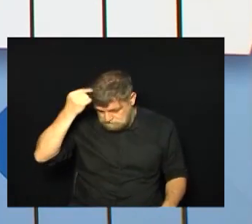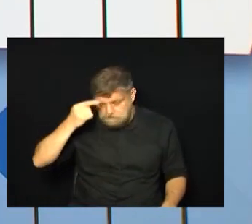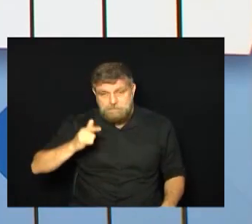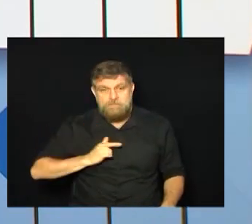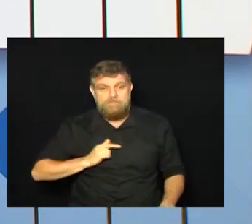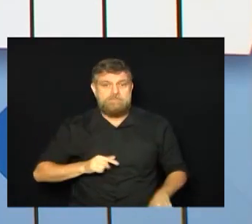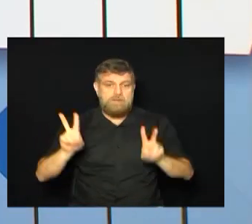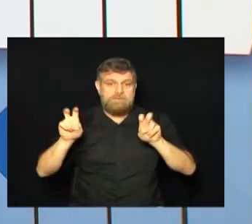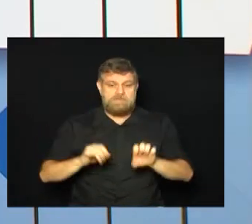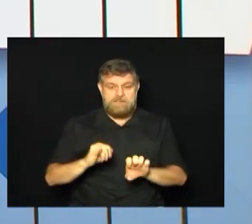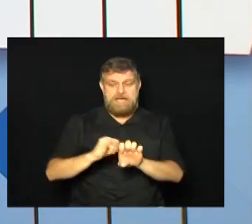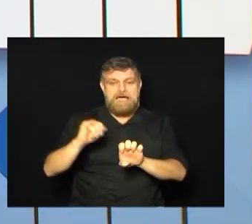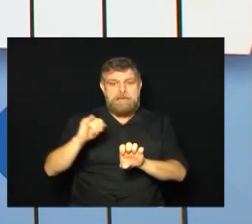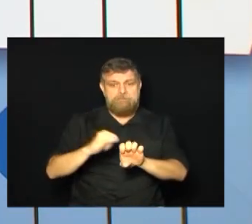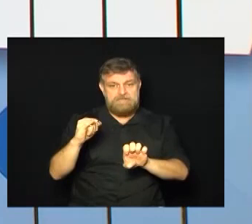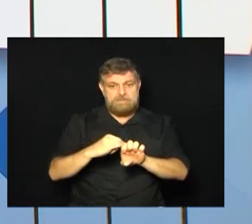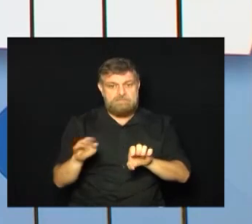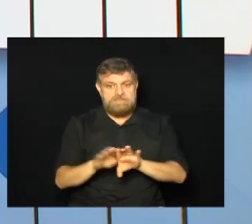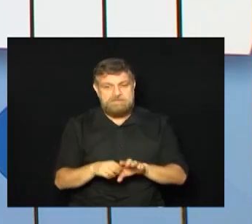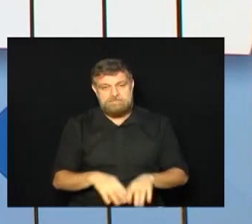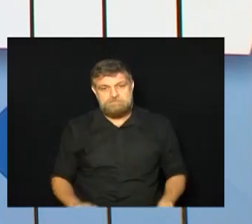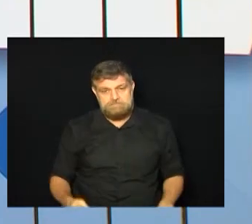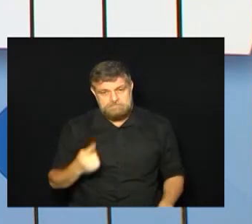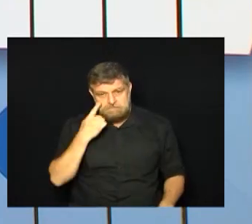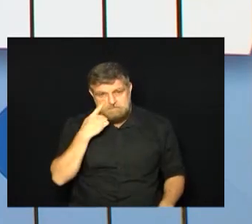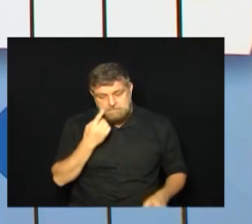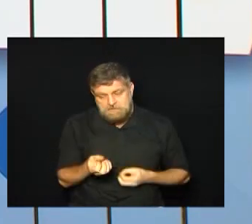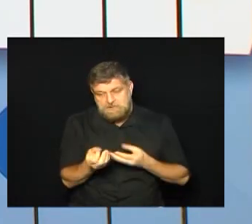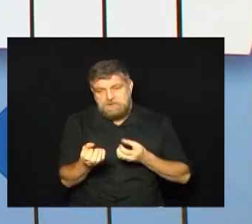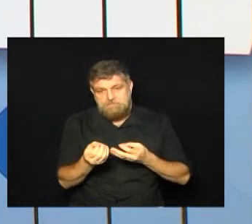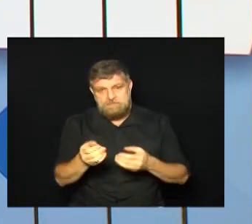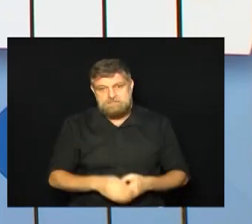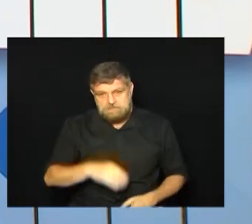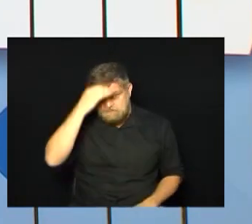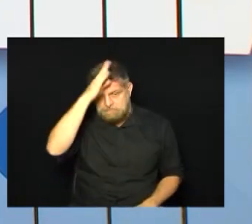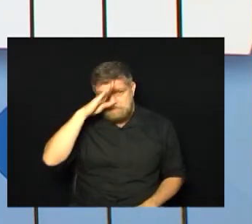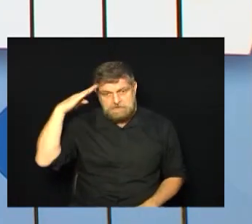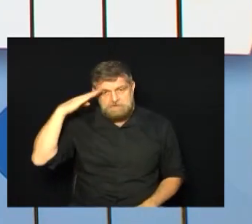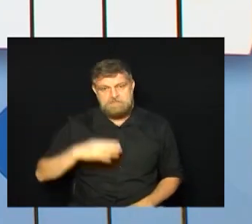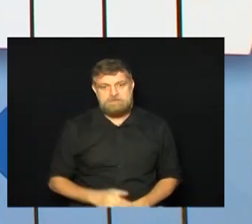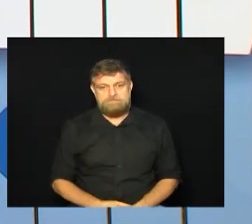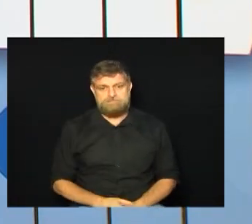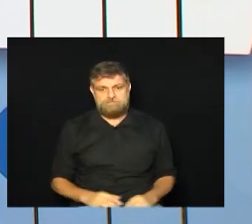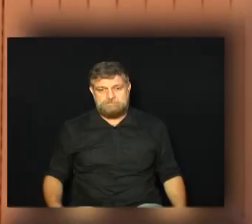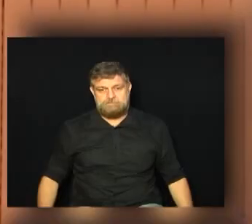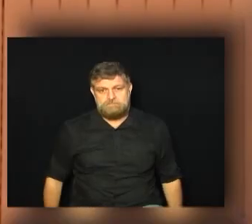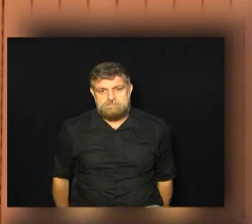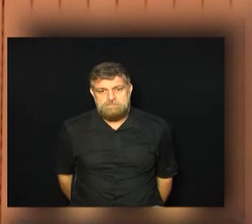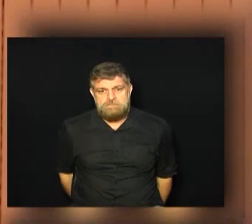de empreendedorismo e inovação. Quem traz as informações é a Mariana Meira.